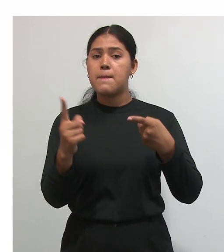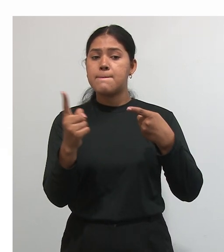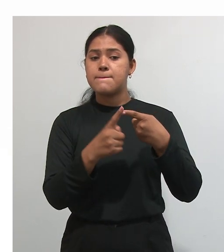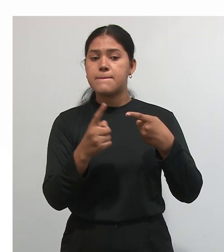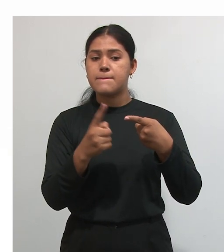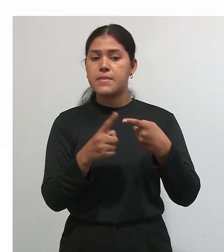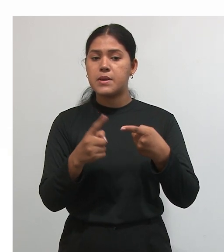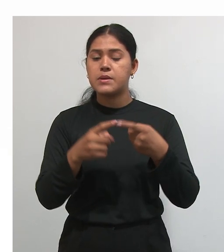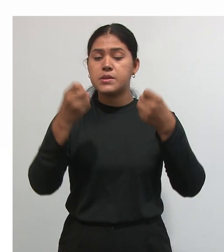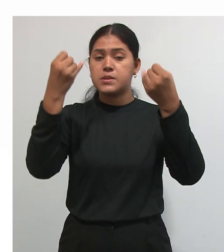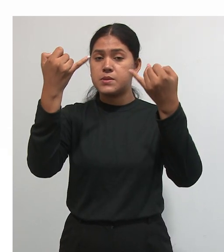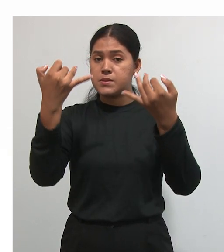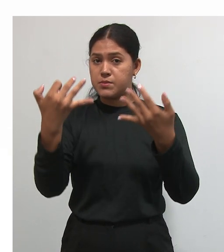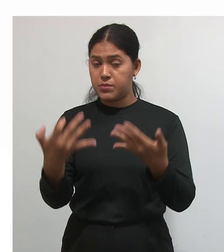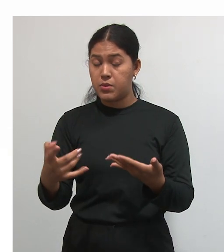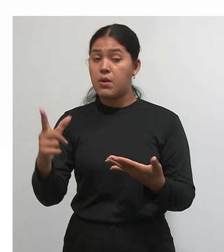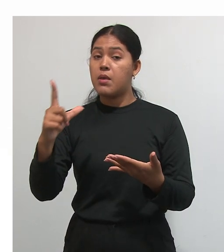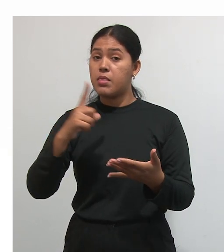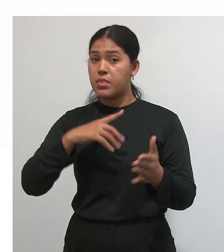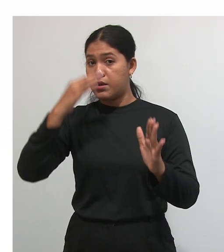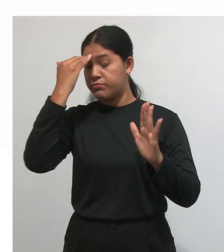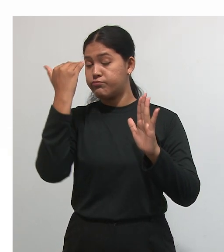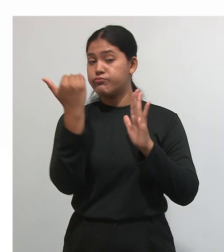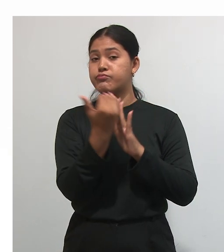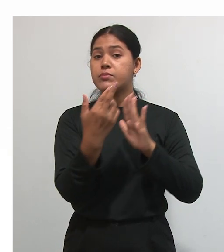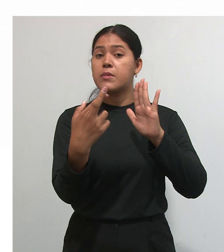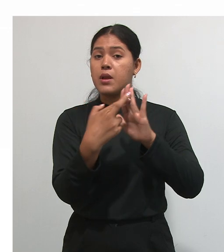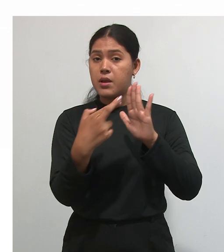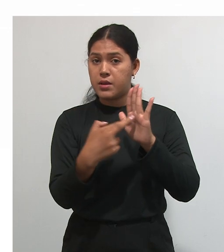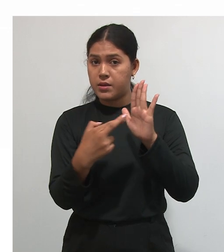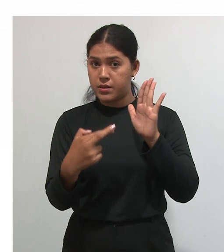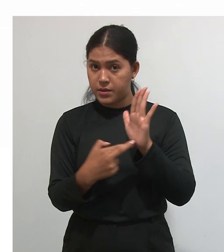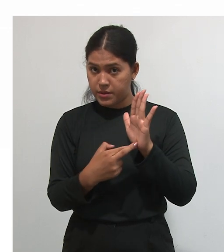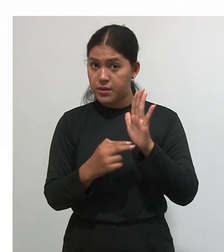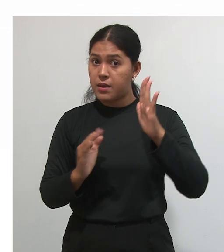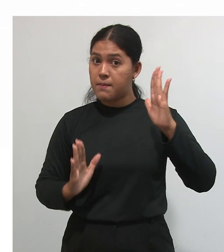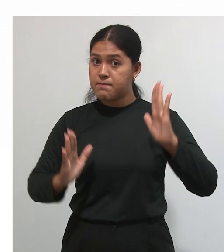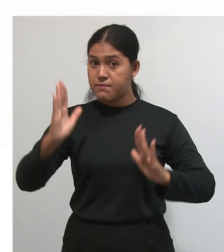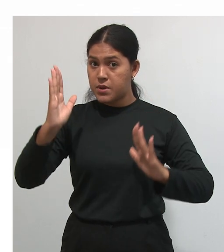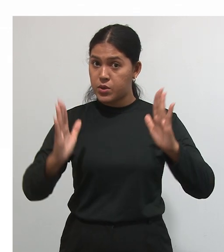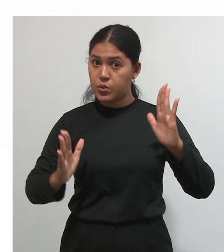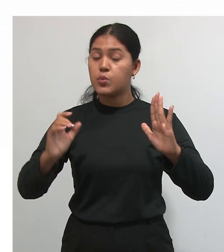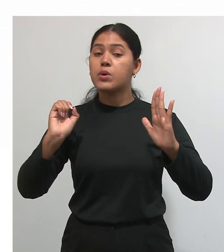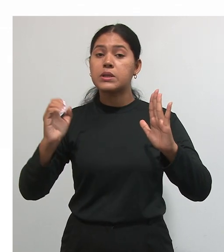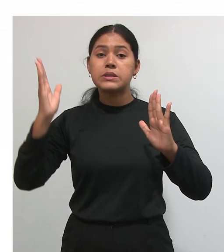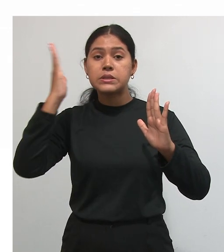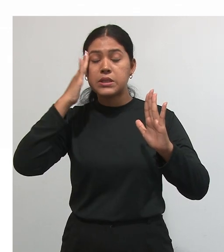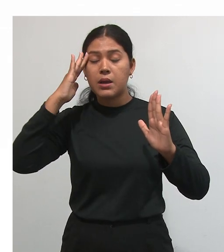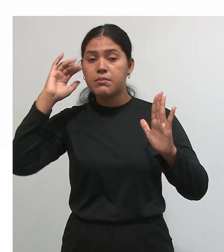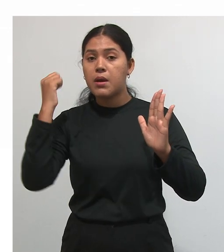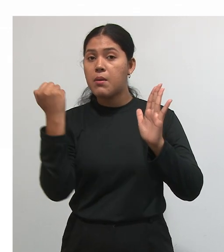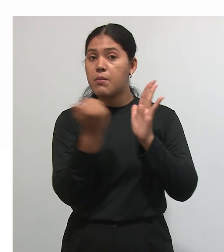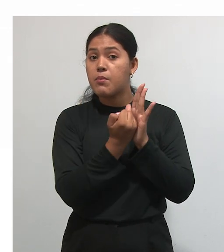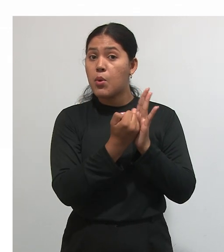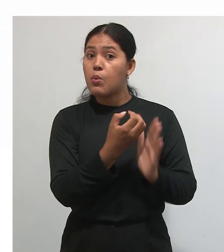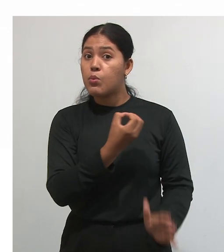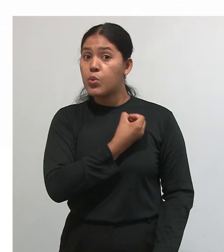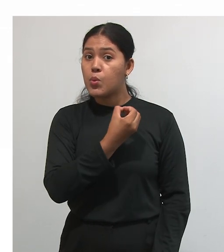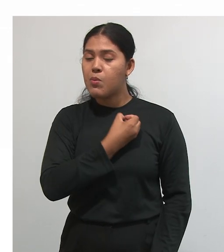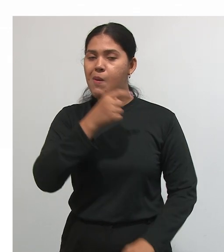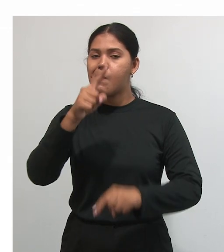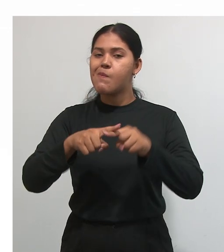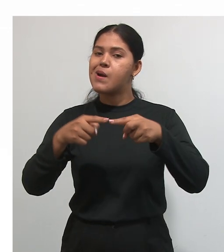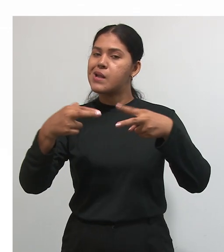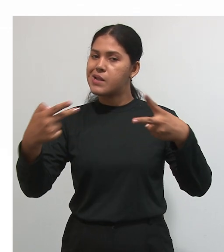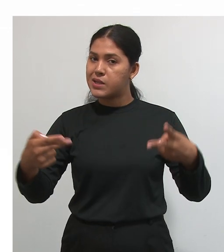do STN, adotou como parâmetros excludentes para a identificação do material permanente, além